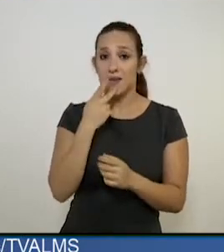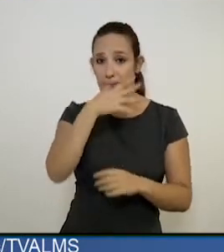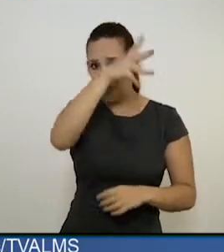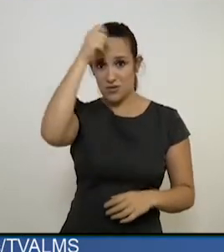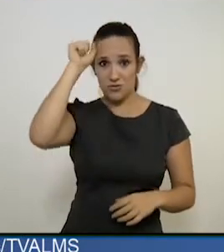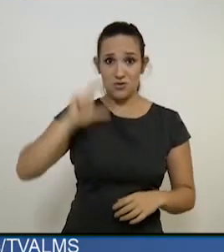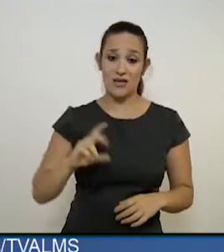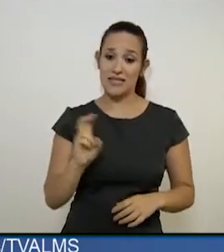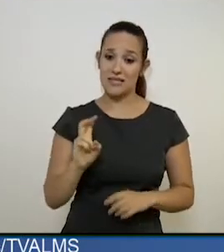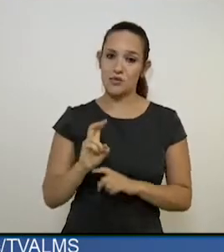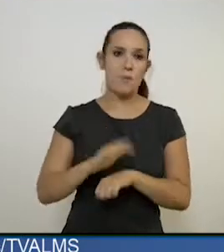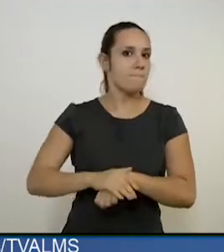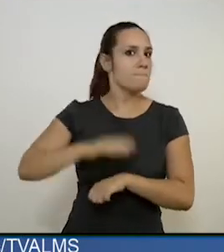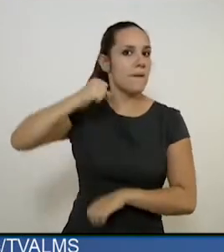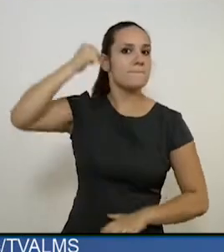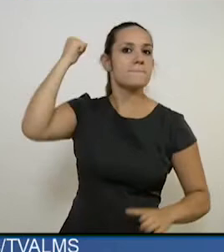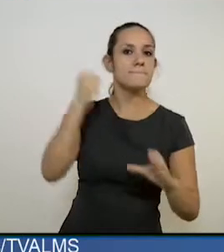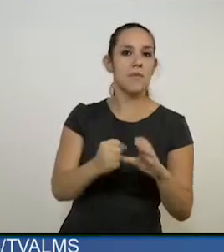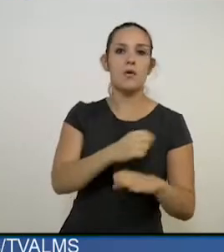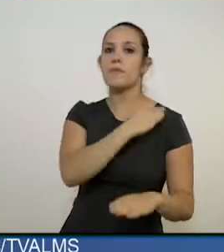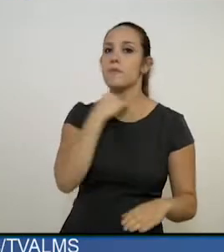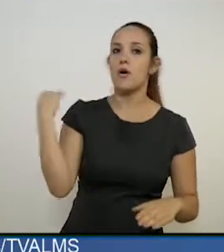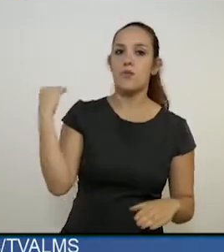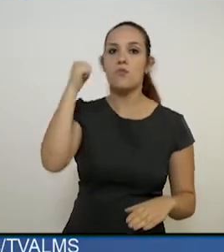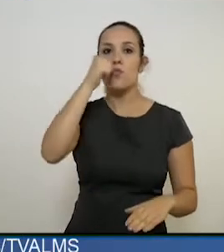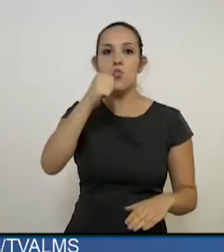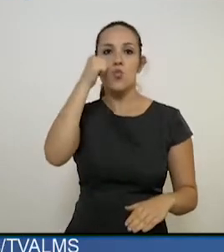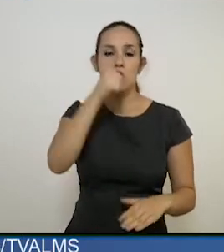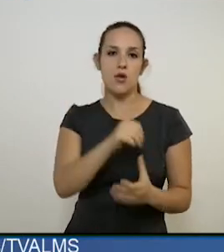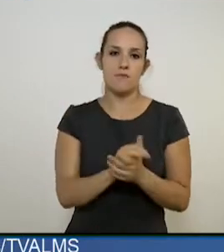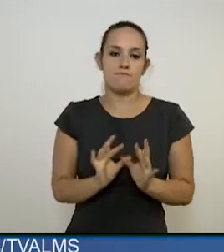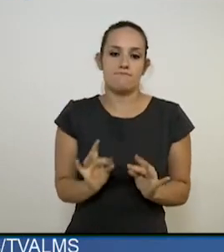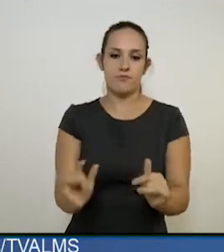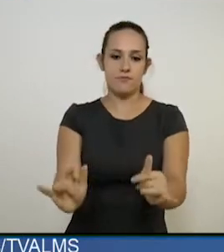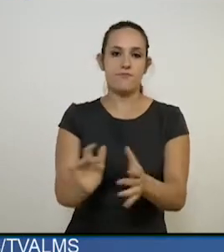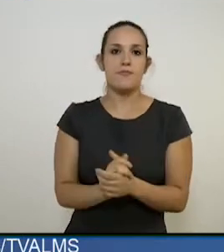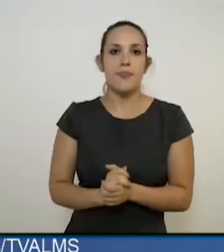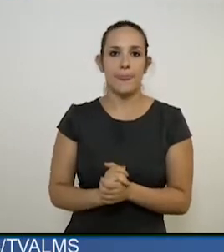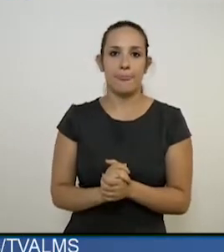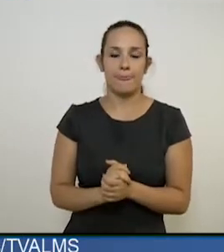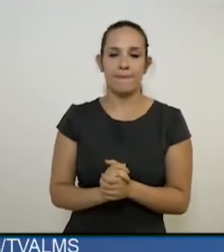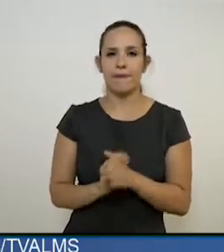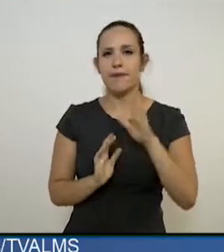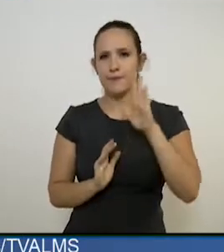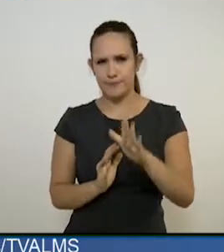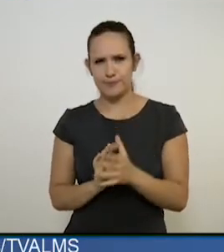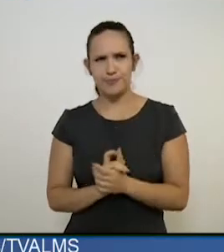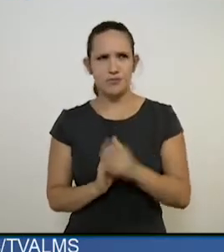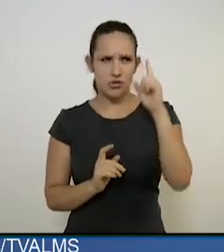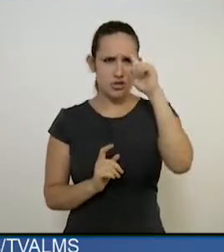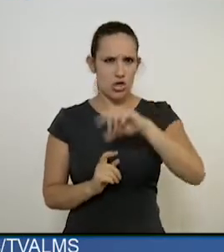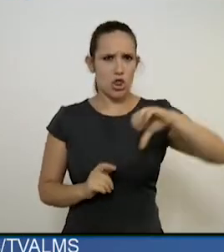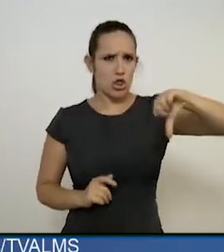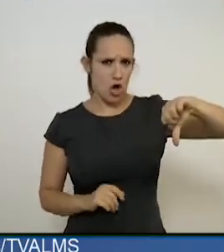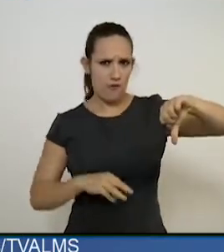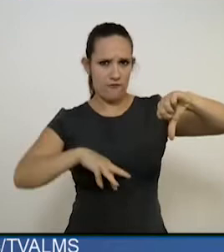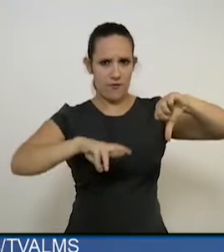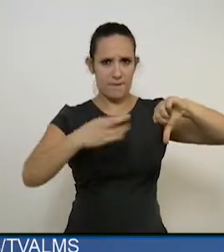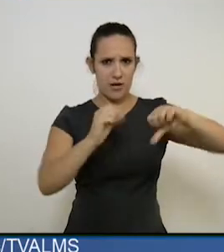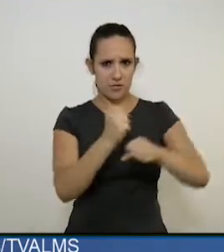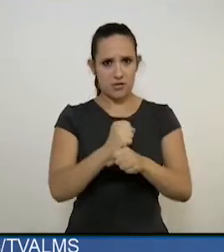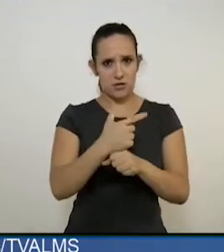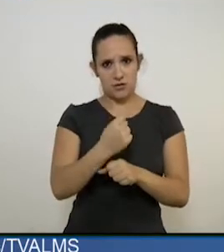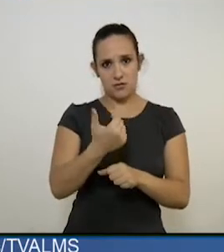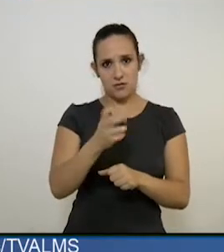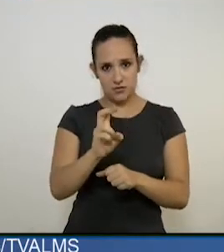de feminicídios, uma realidade triste, aonde, de 9 de março de 2015 a